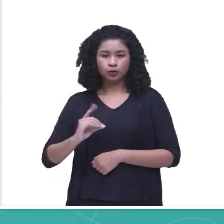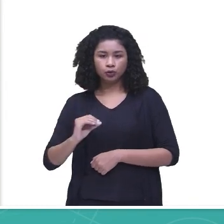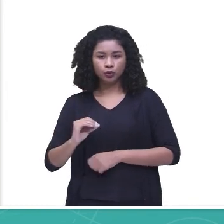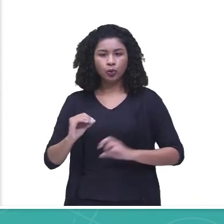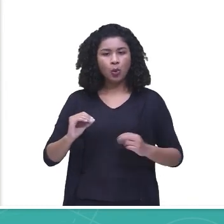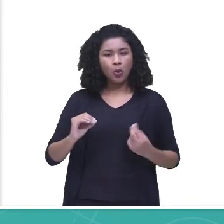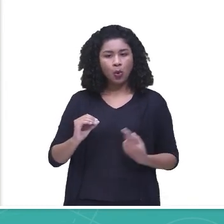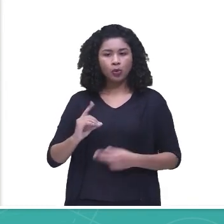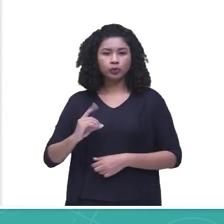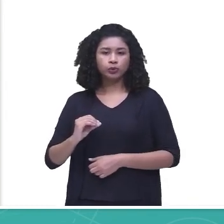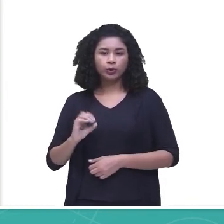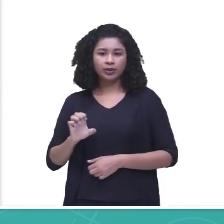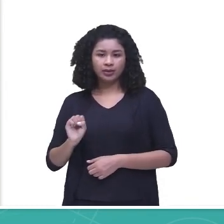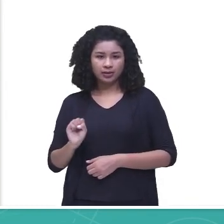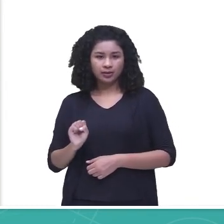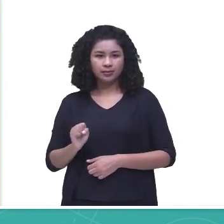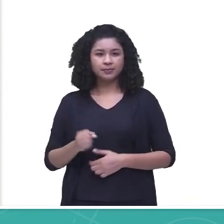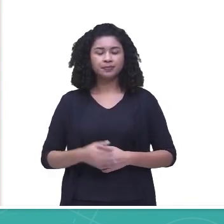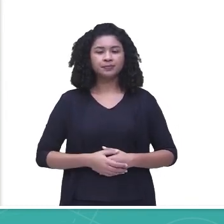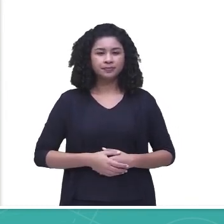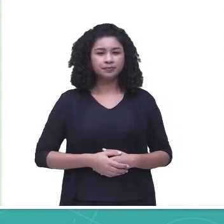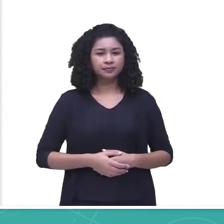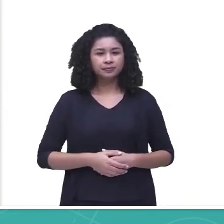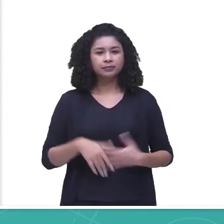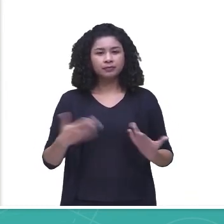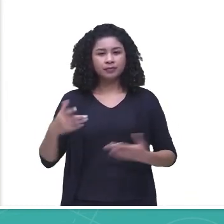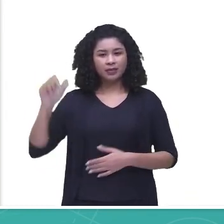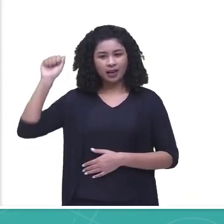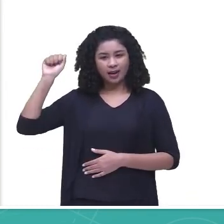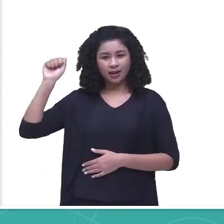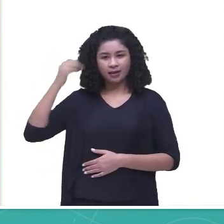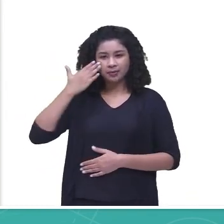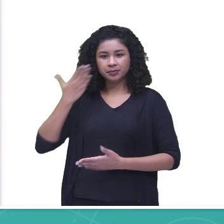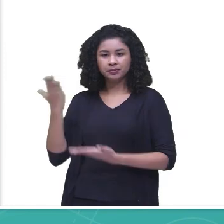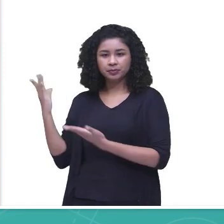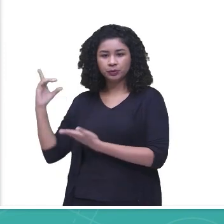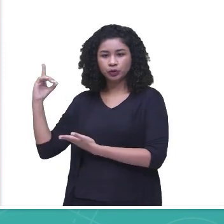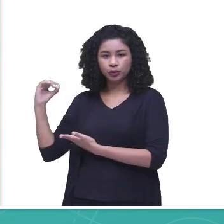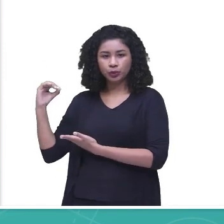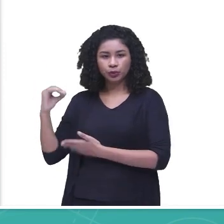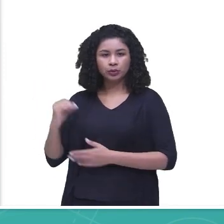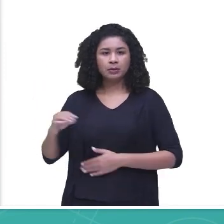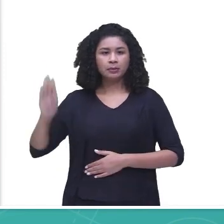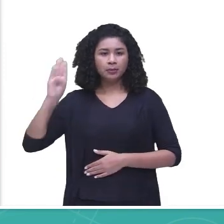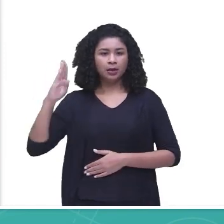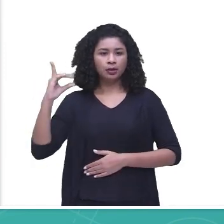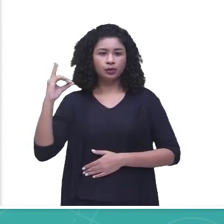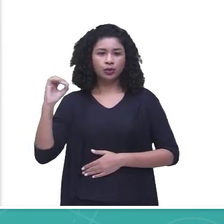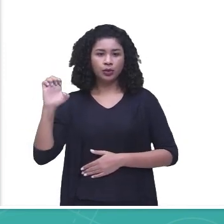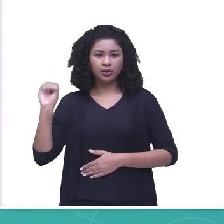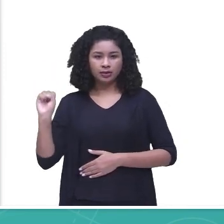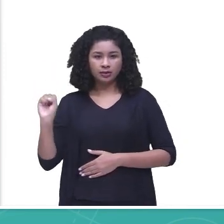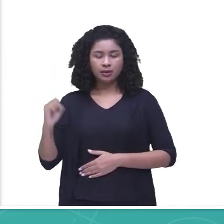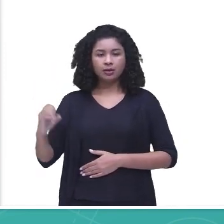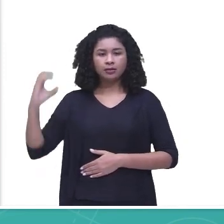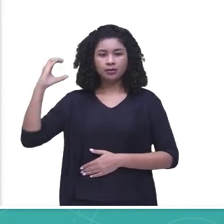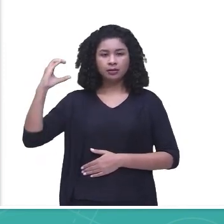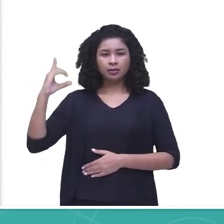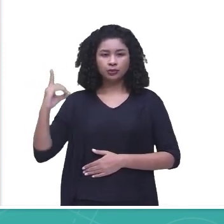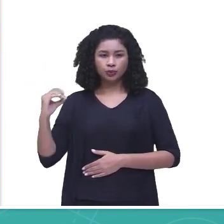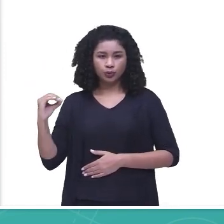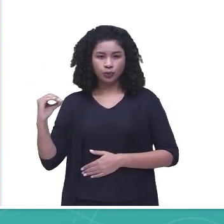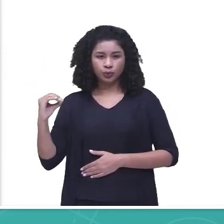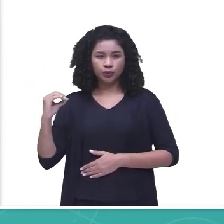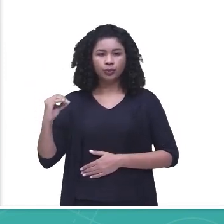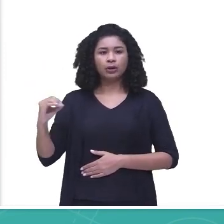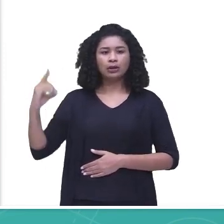eu vou mostrar agora o gabarito. Então, na letra A deve ser preenchido com do, na letra B, does, na letra C, do, na letra